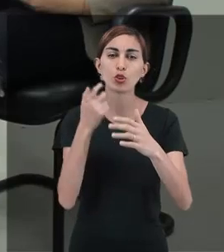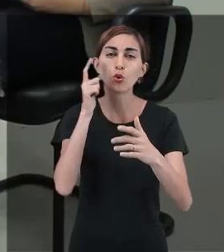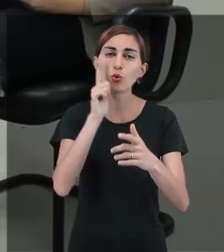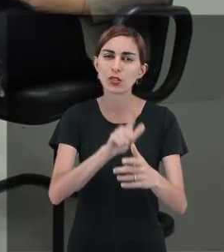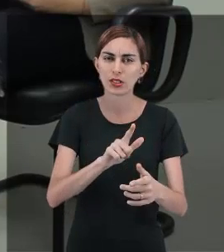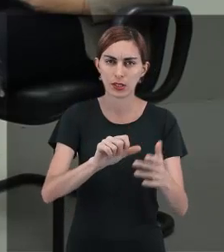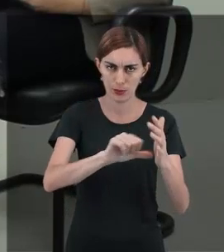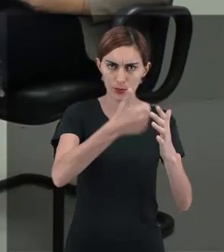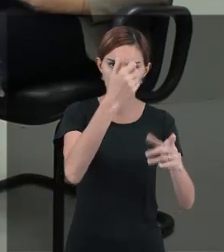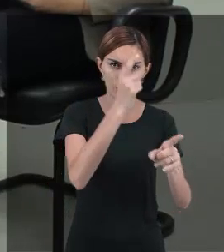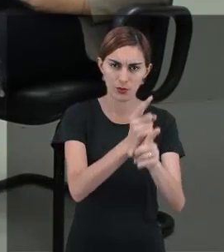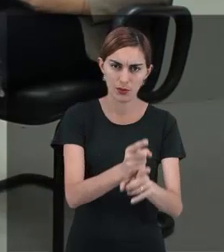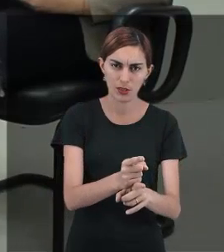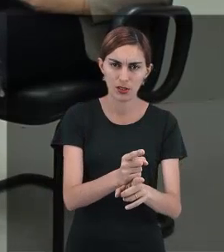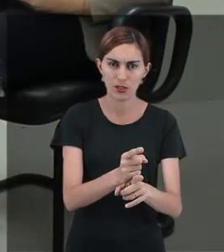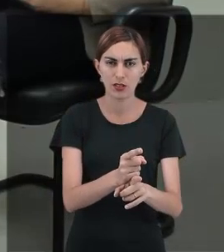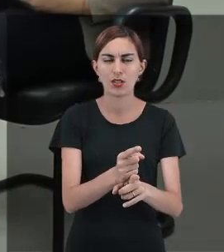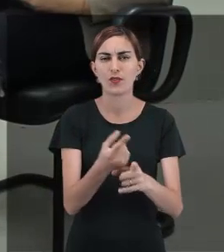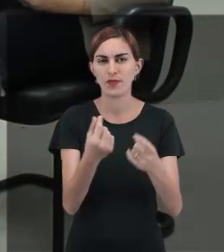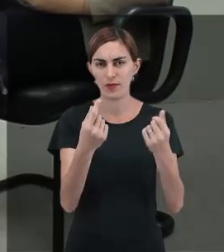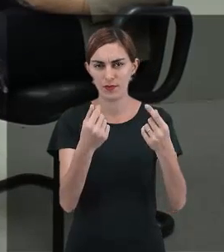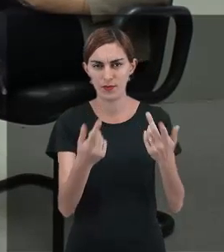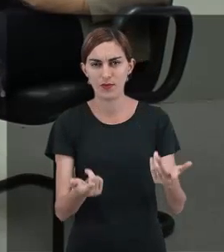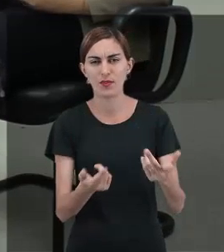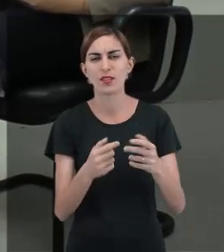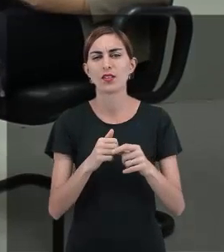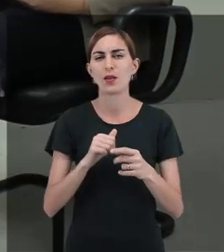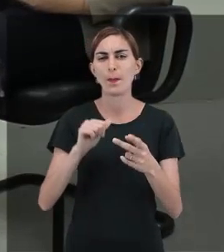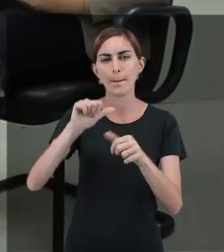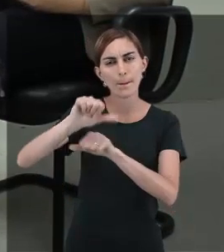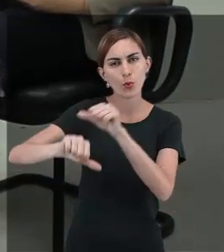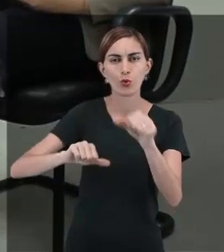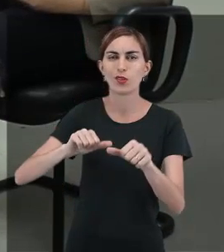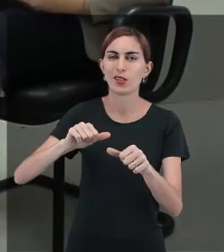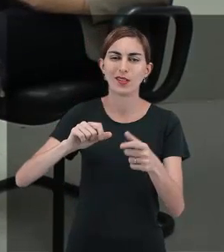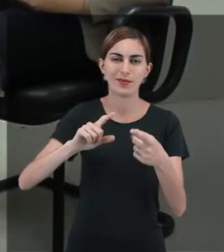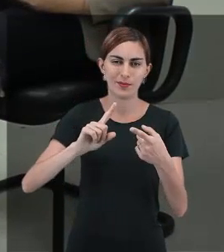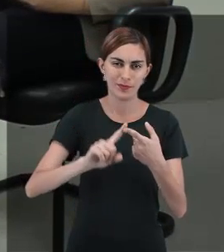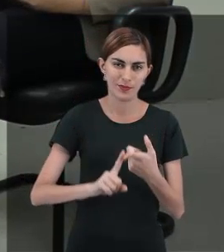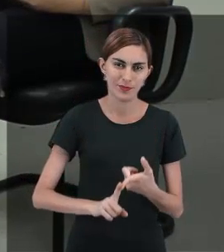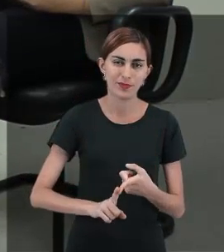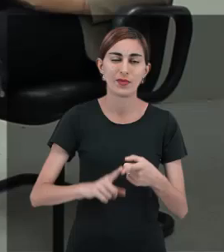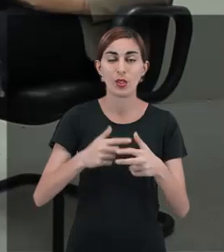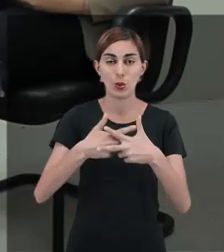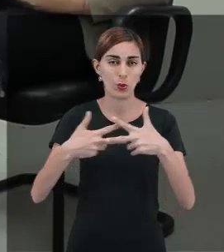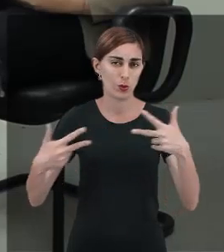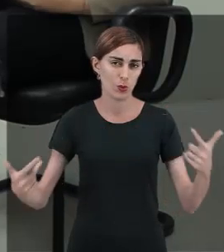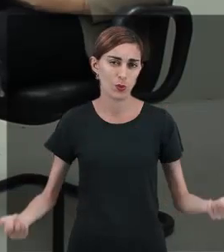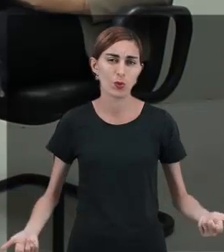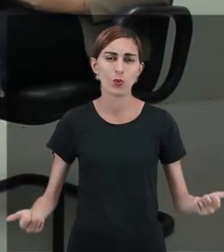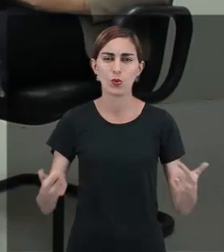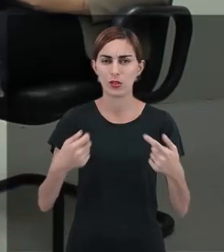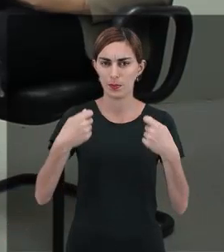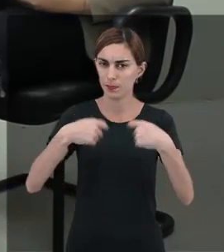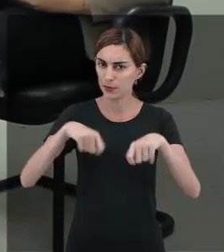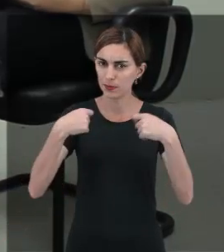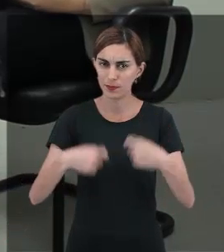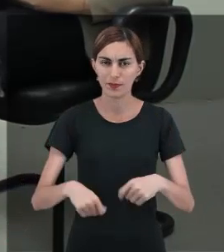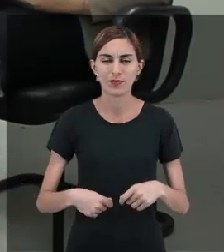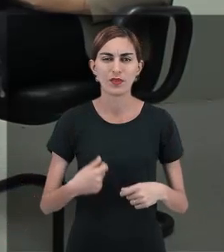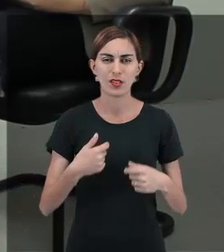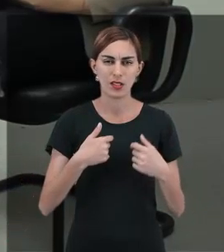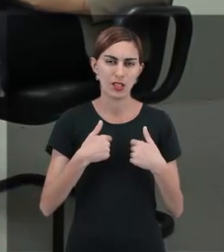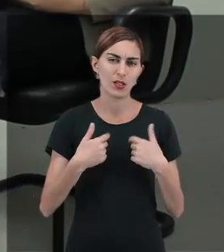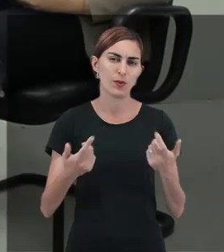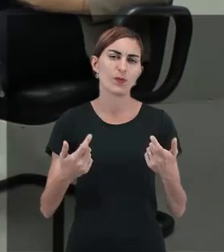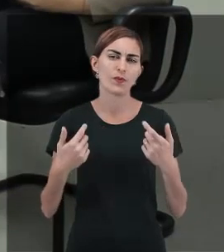achar a primeira, independente do preço, eu vou lá e compro. É verdade. Então, eu procuro e compro. Porque é um mal necessário. Então, eu preciso